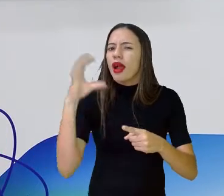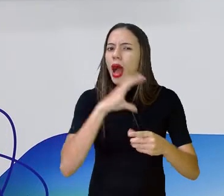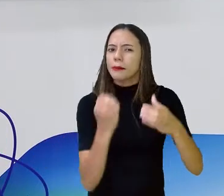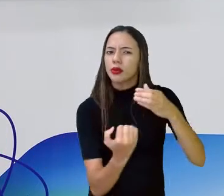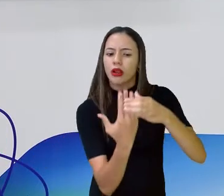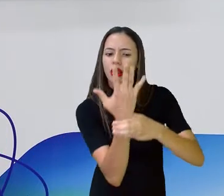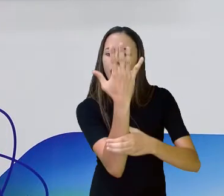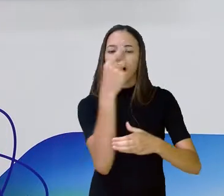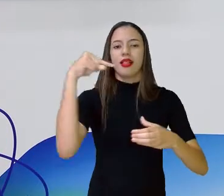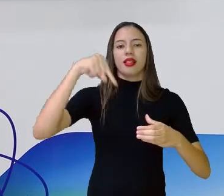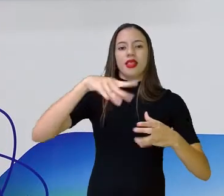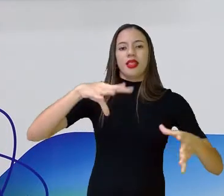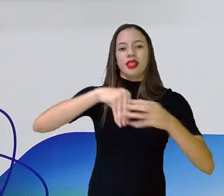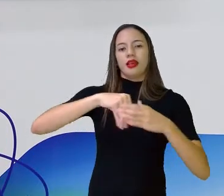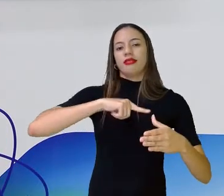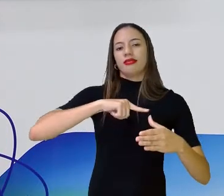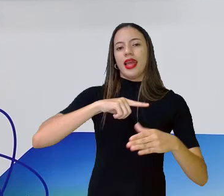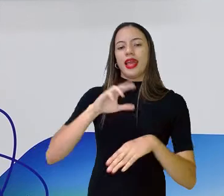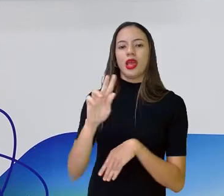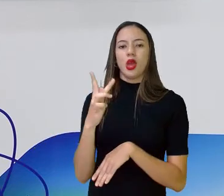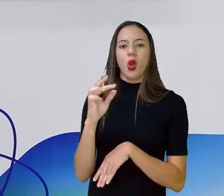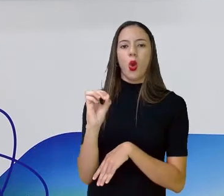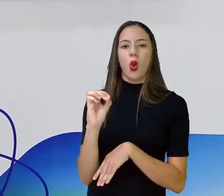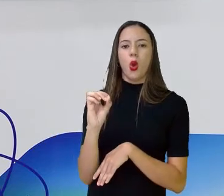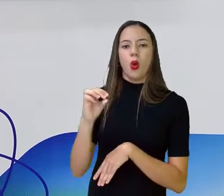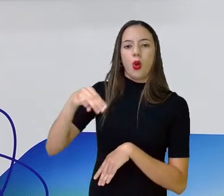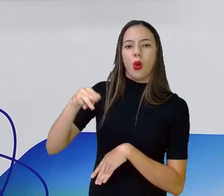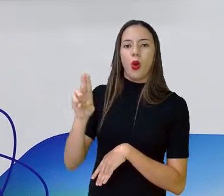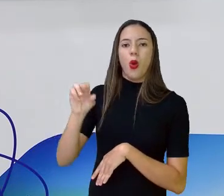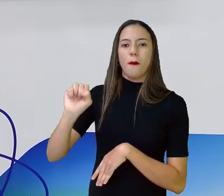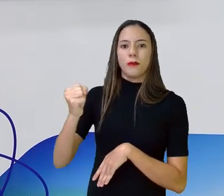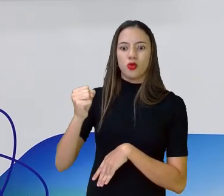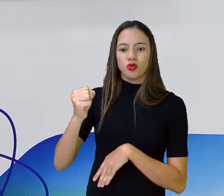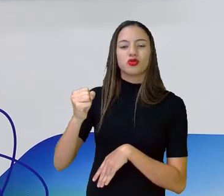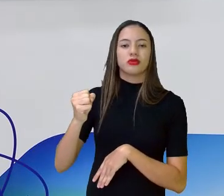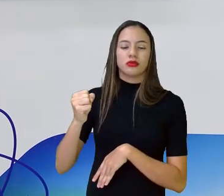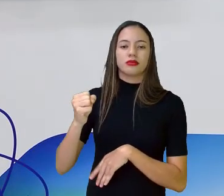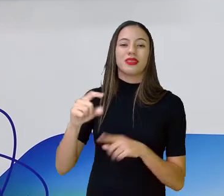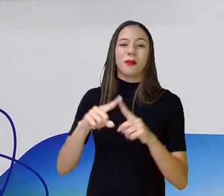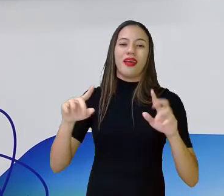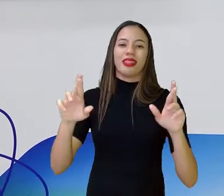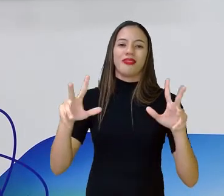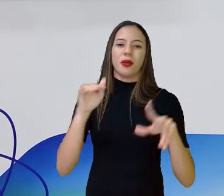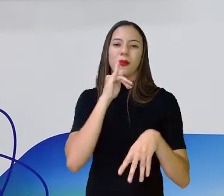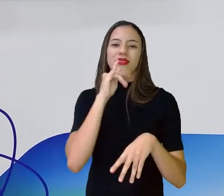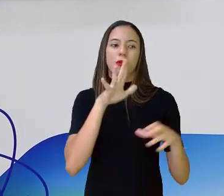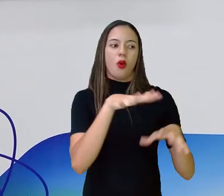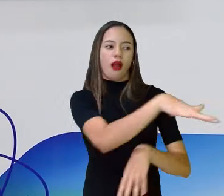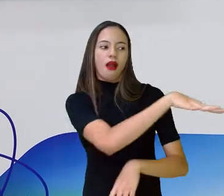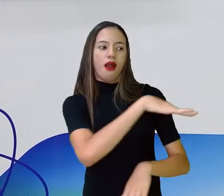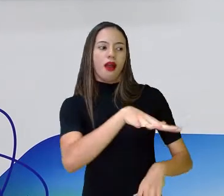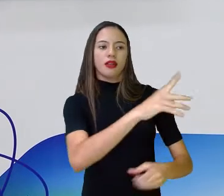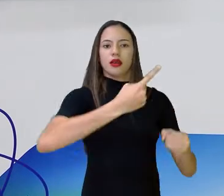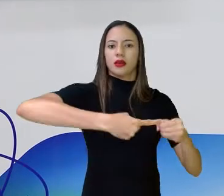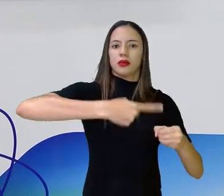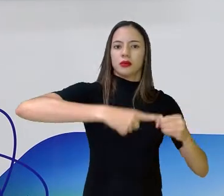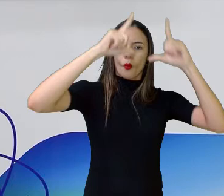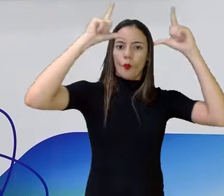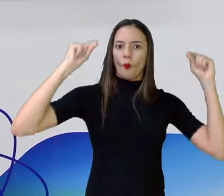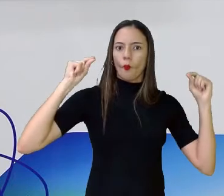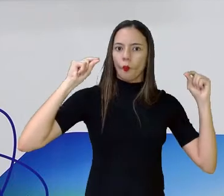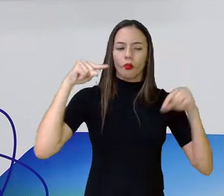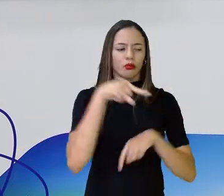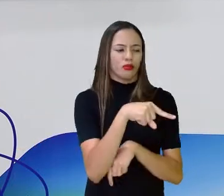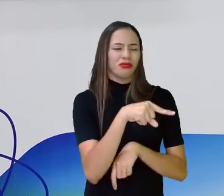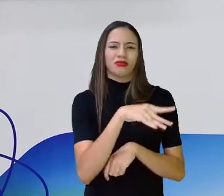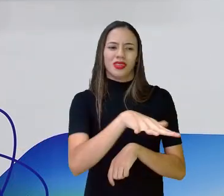humus. E é diferente quando nós vamos para um sertão, uma área mais arenosa, seca, nós vamos perceber que o solo ali ele vai ter uma